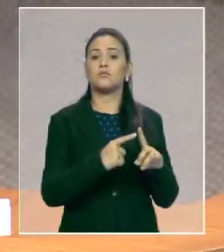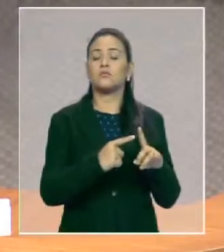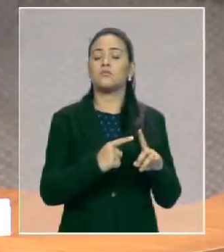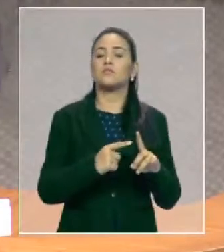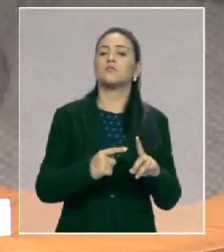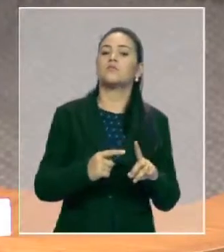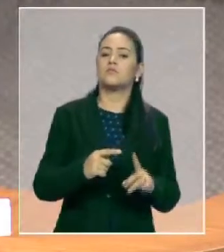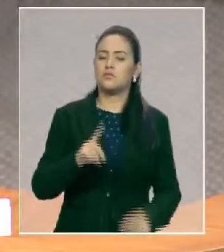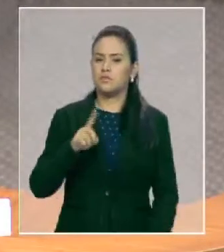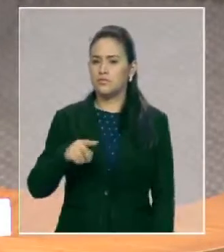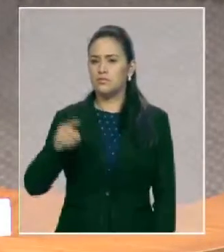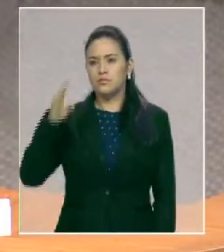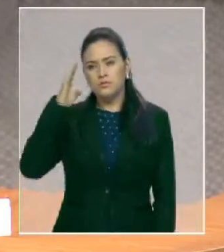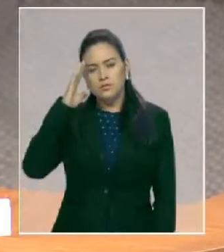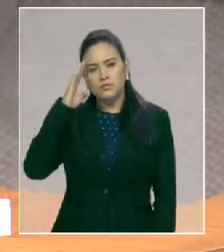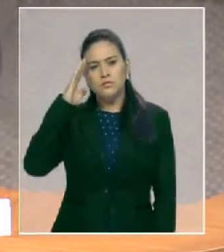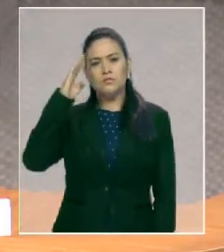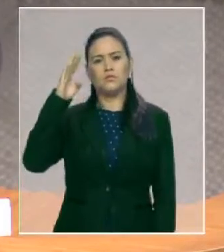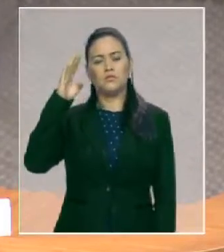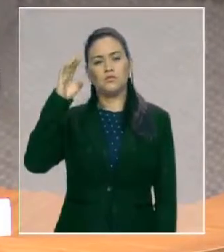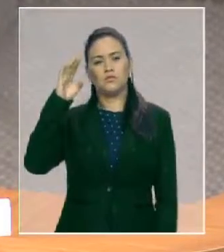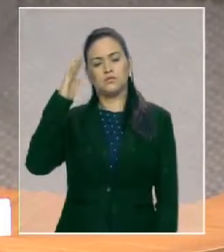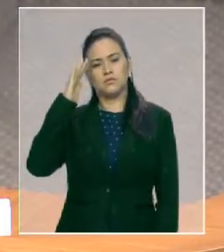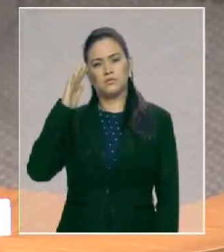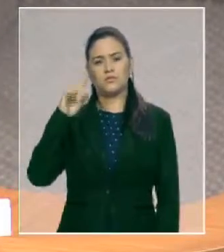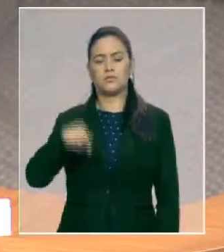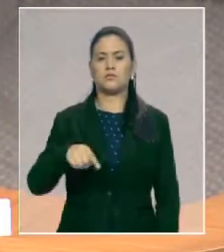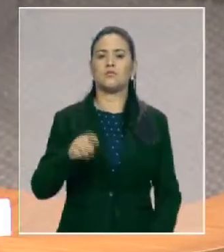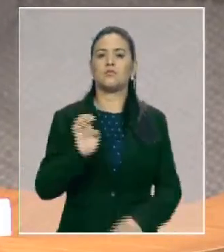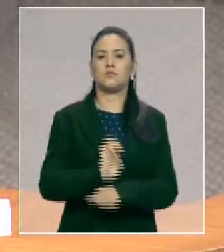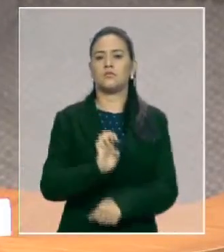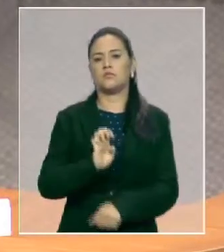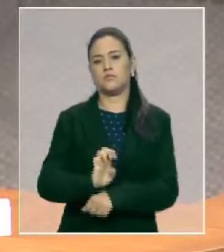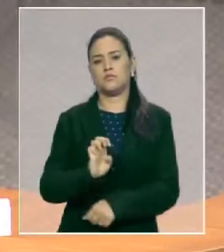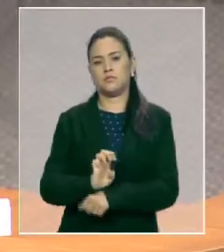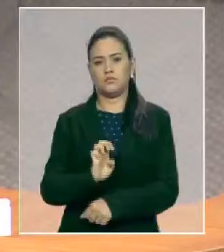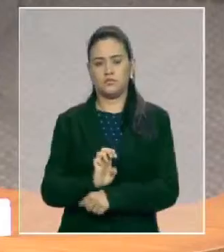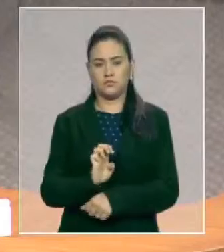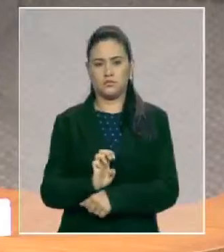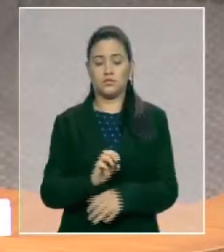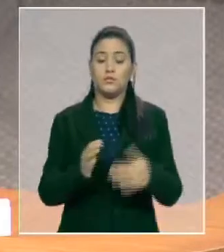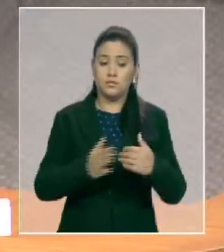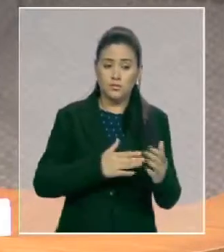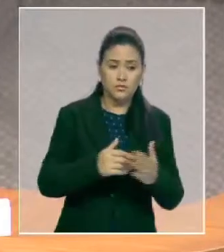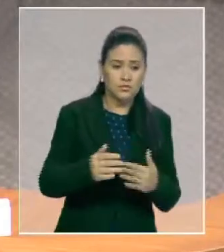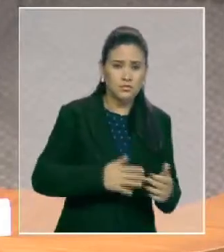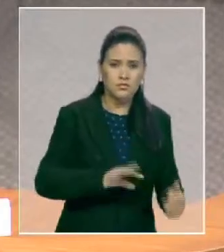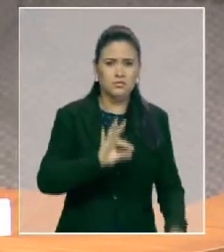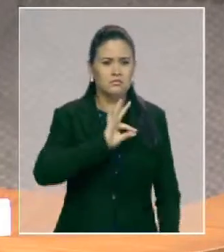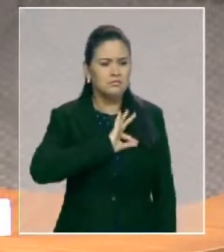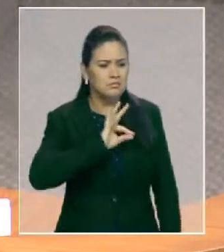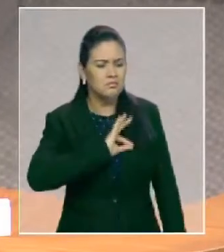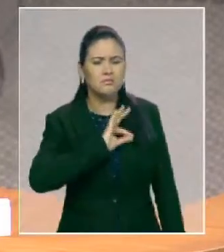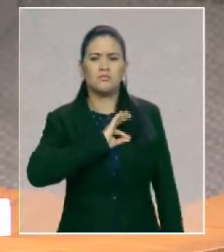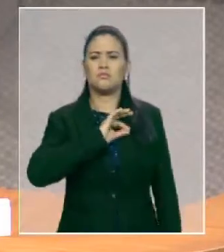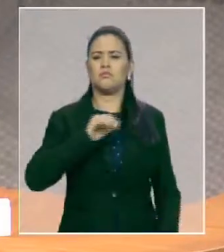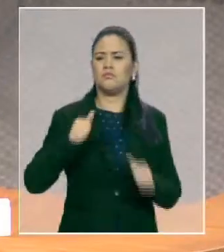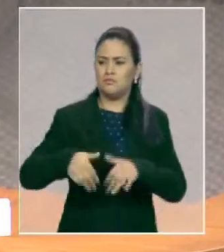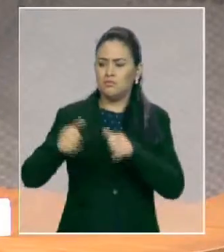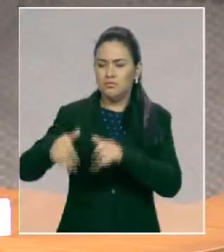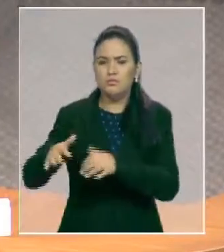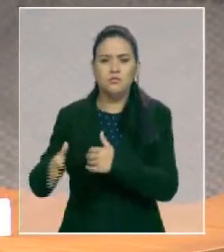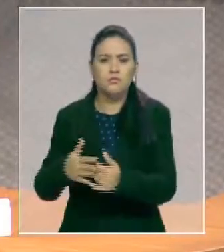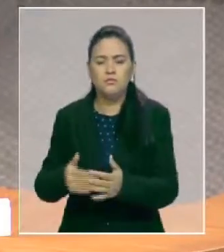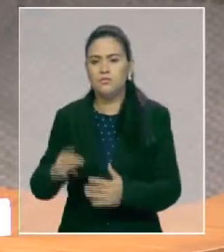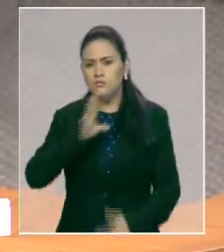está que ter mantida de qualquer instituição militar. Ela tem que ser respeitada, tem que bater de soldado a soldado,